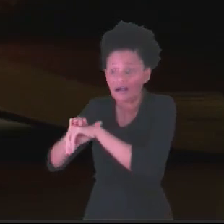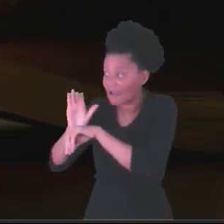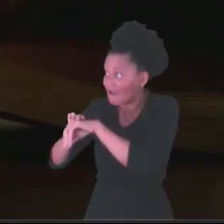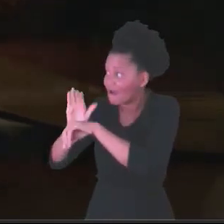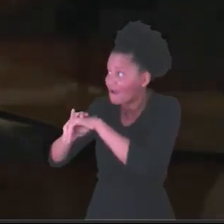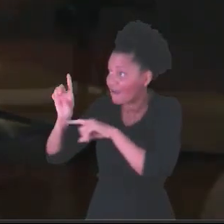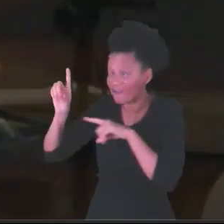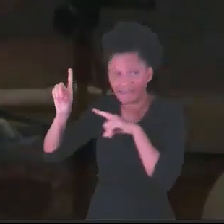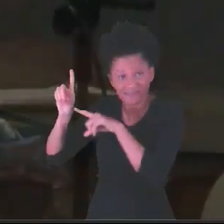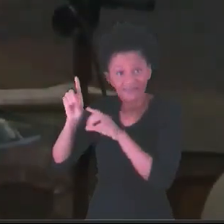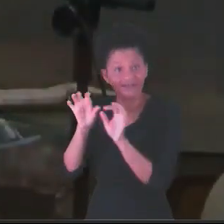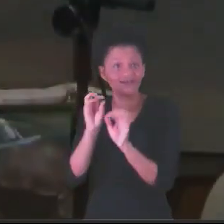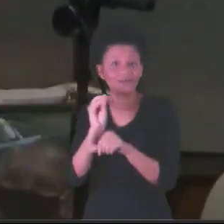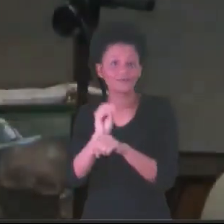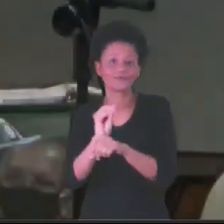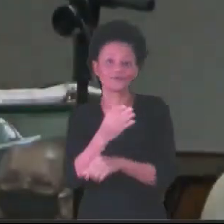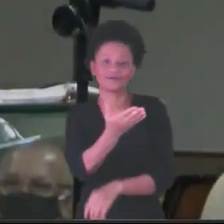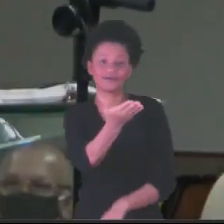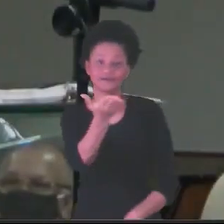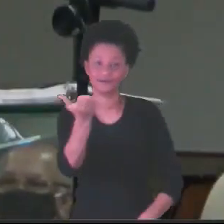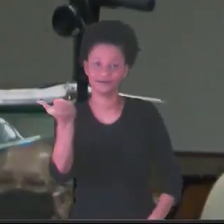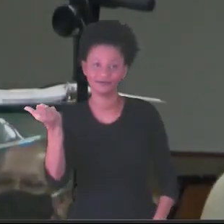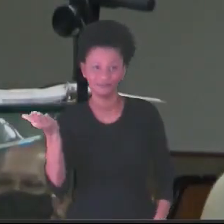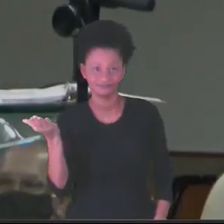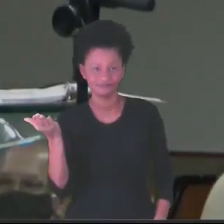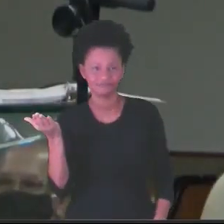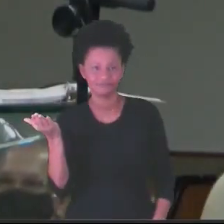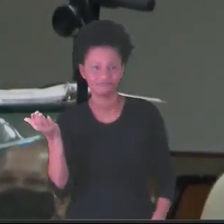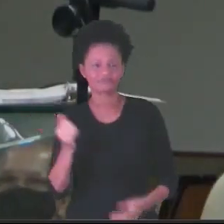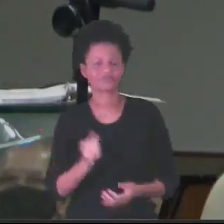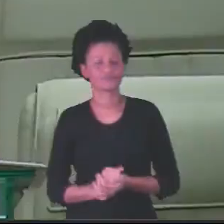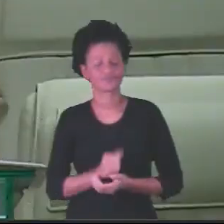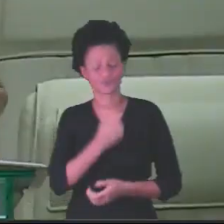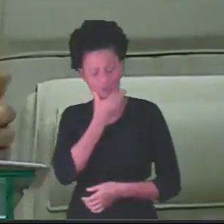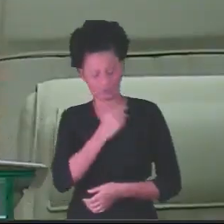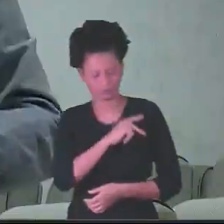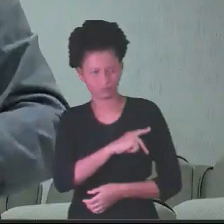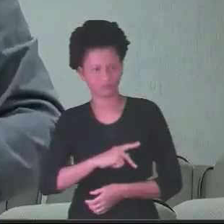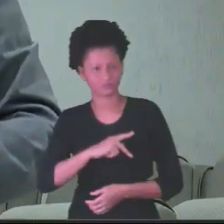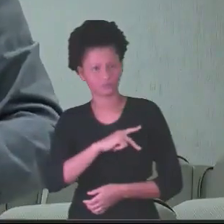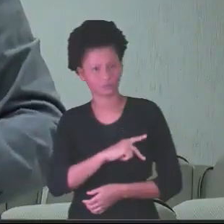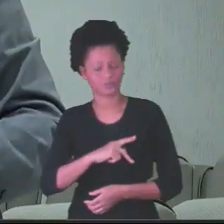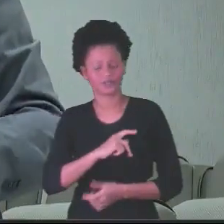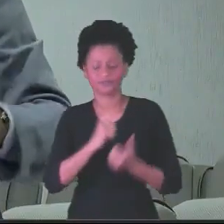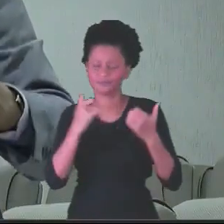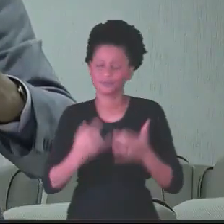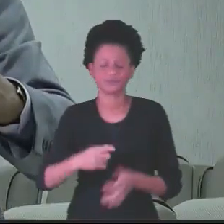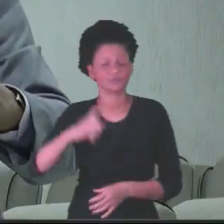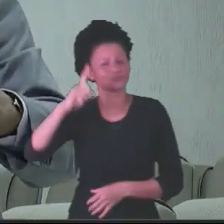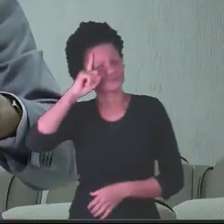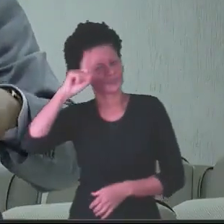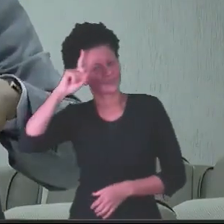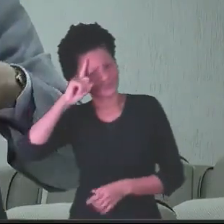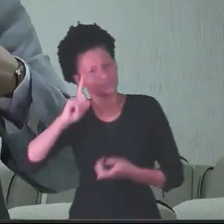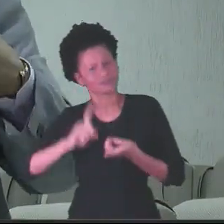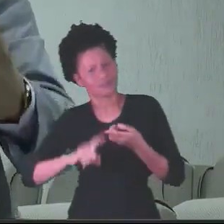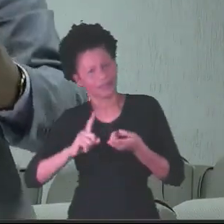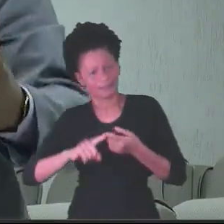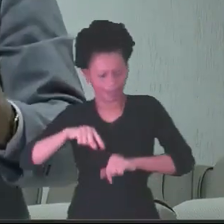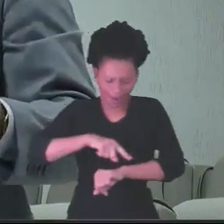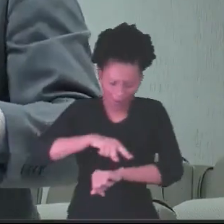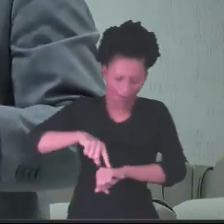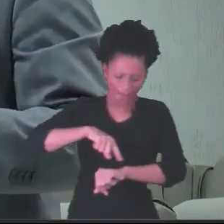de vós eu vou tá dizendo todo dia toda hora nós temos que